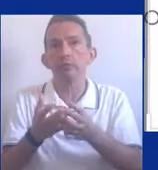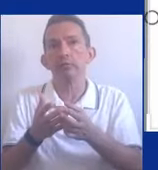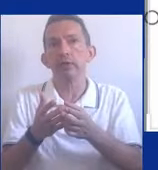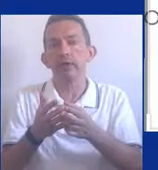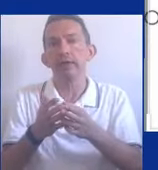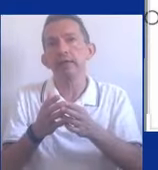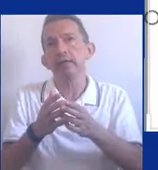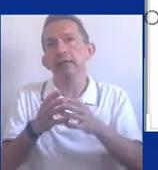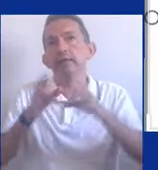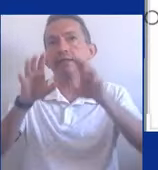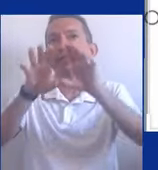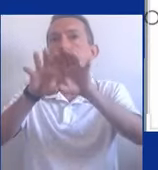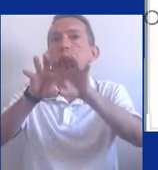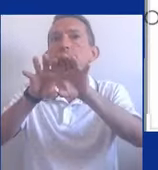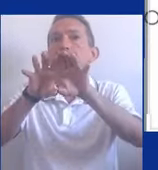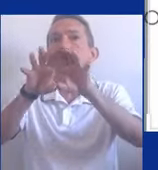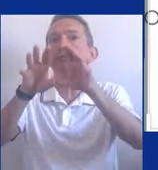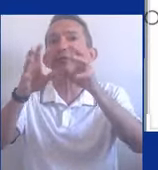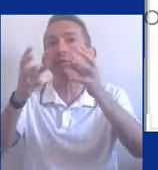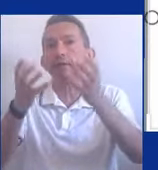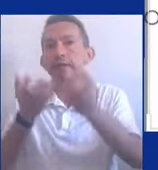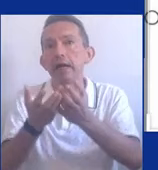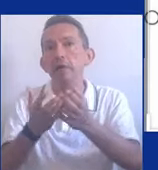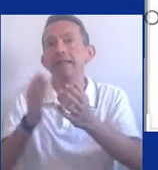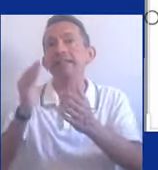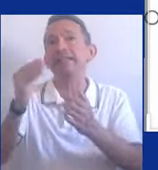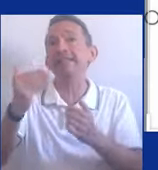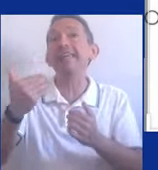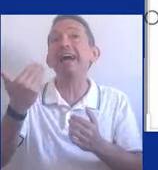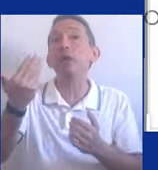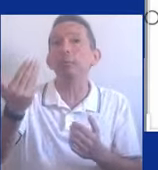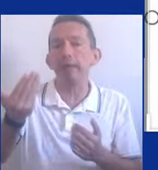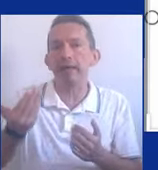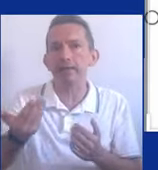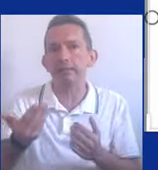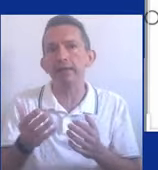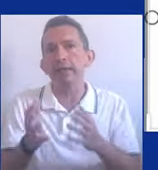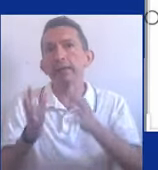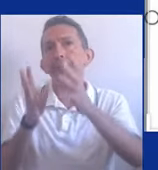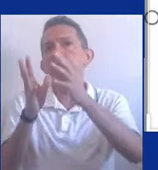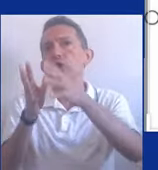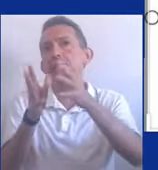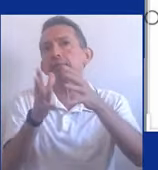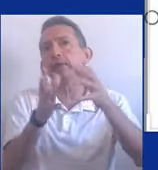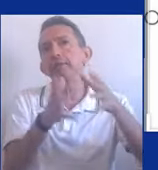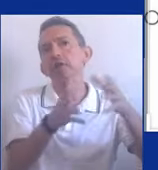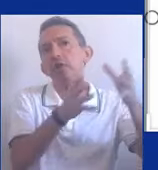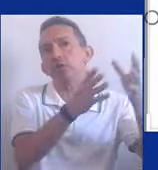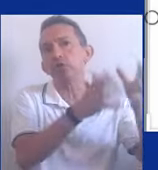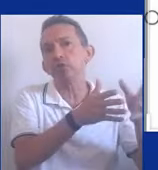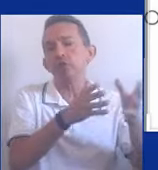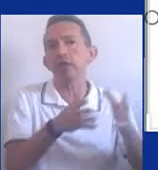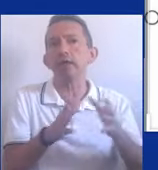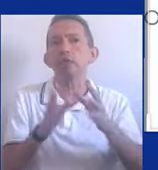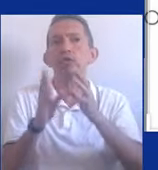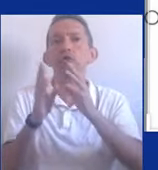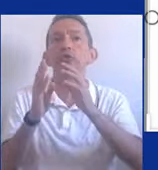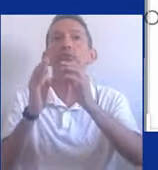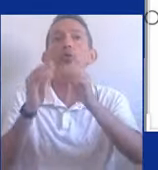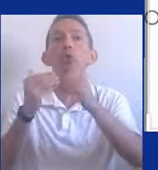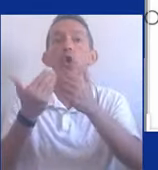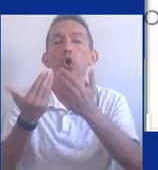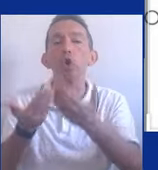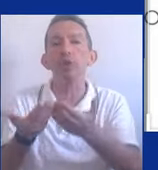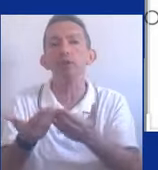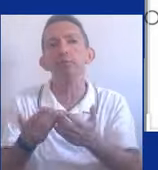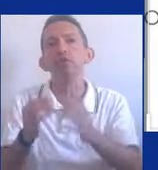citossol, tá? Esse citoplasma fundamental, esse hialoplasma, bioquimicamente ele é constituído de quê? Ele é constituído